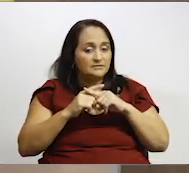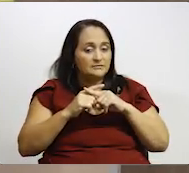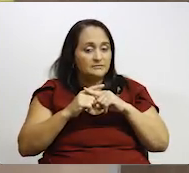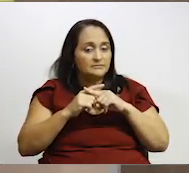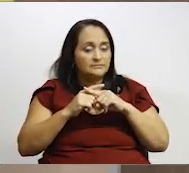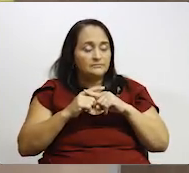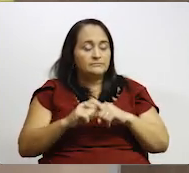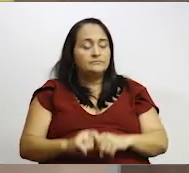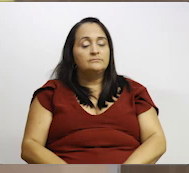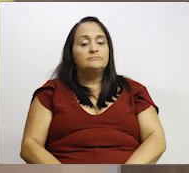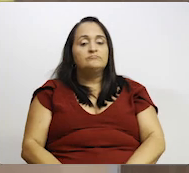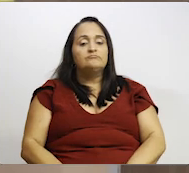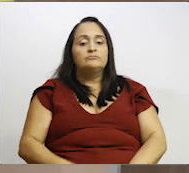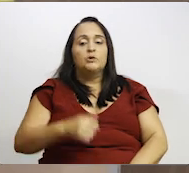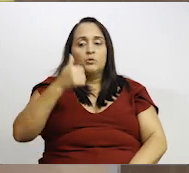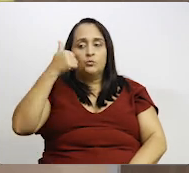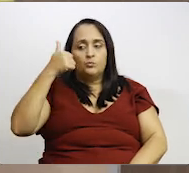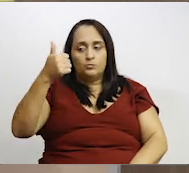vezes